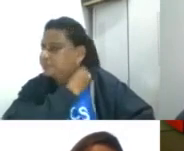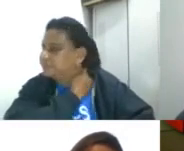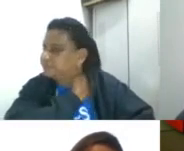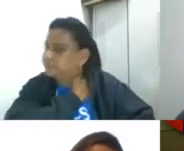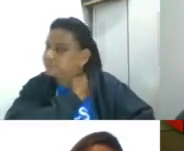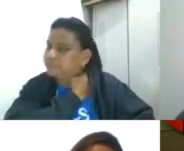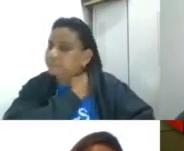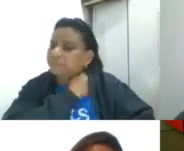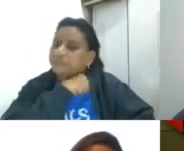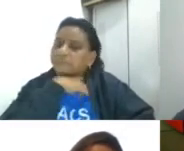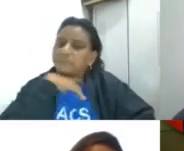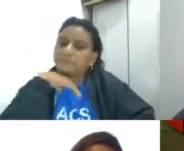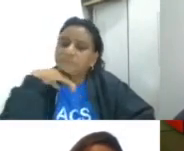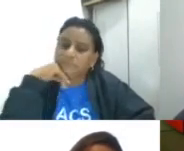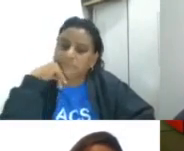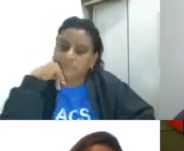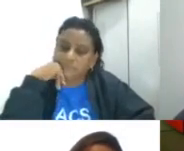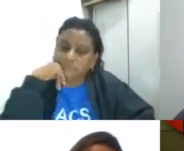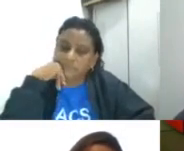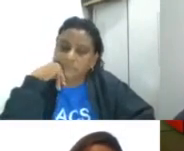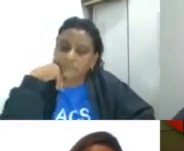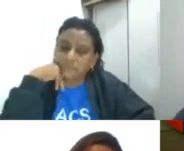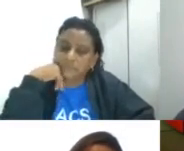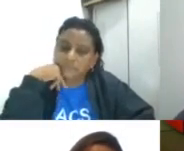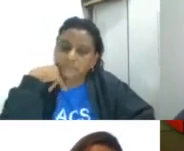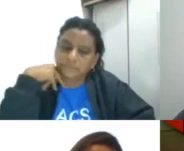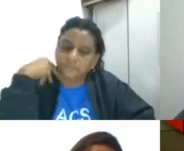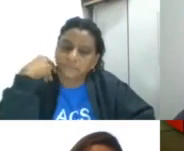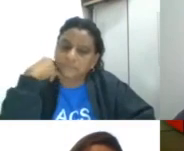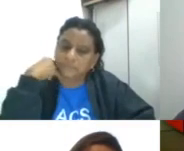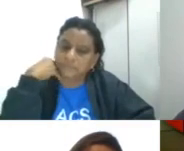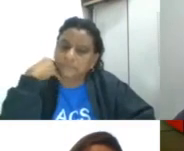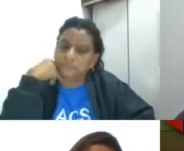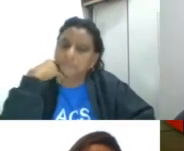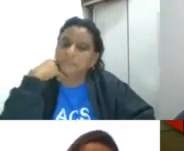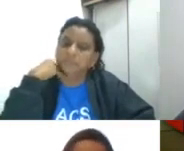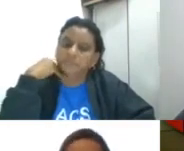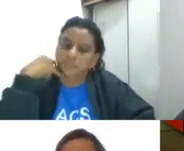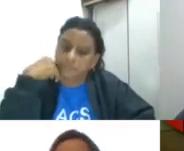emagrecimento sem nenhuma outra explicação. Esses são os sinais clássicos da tuberculose na forma pulmonar.